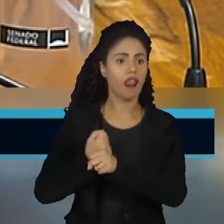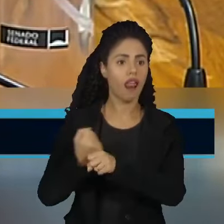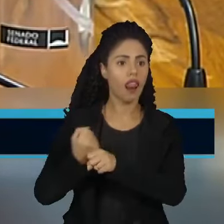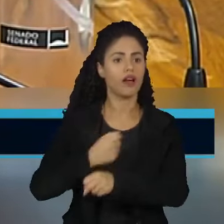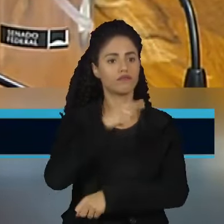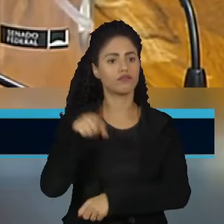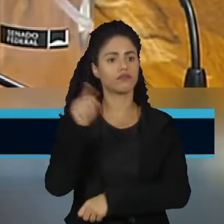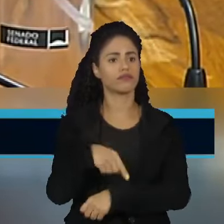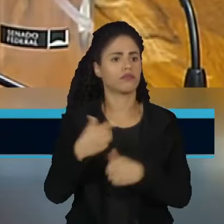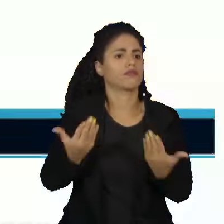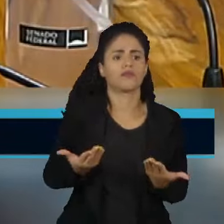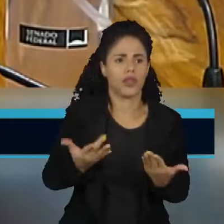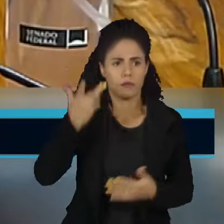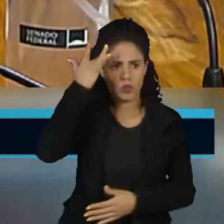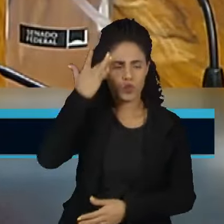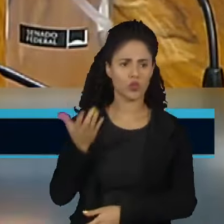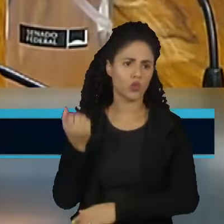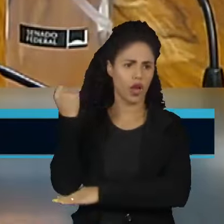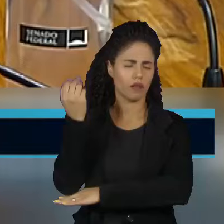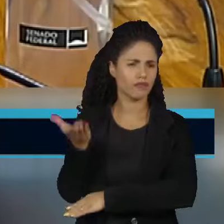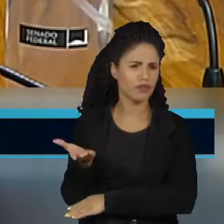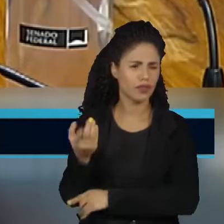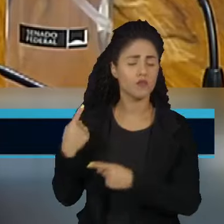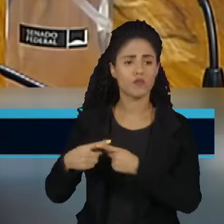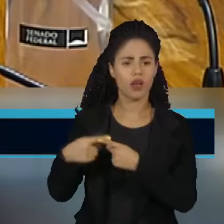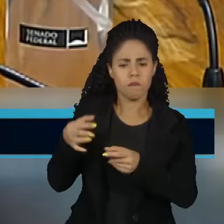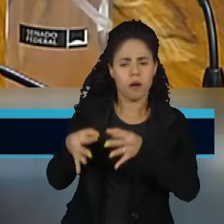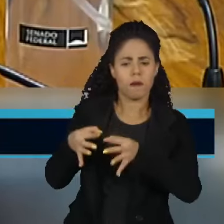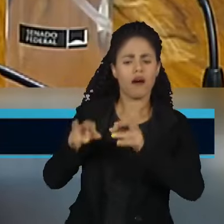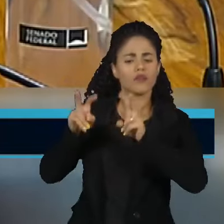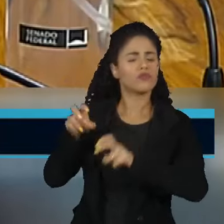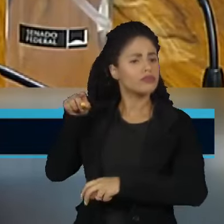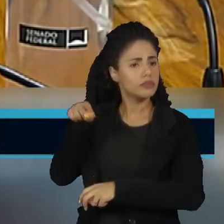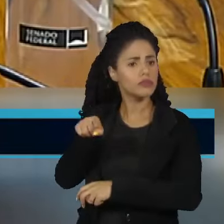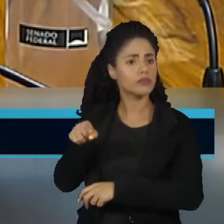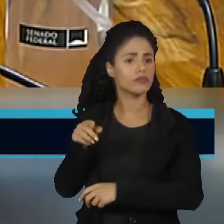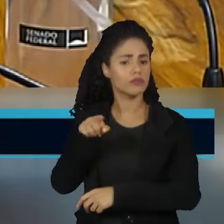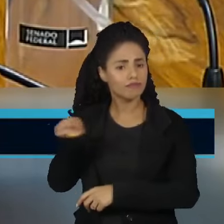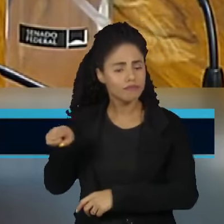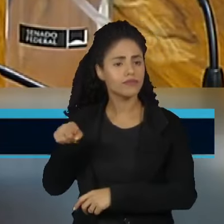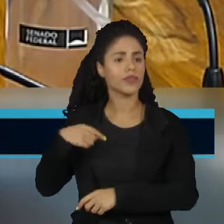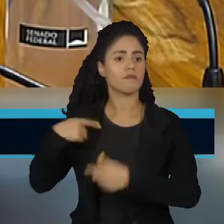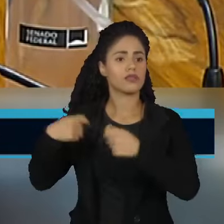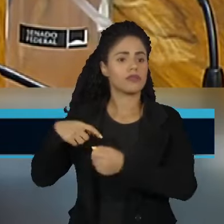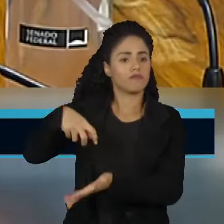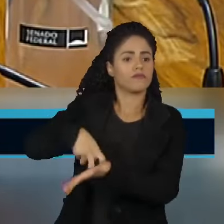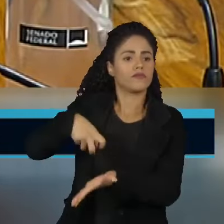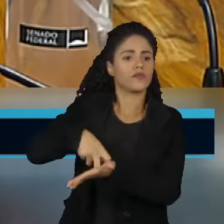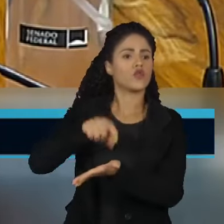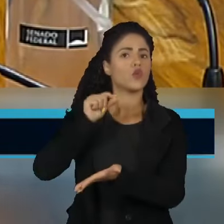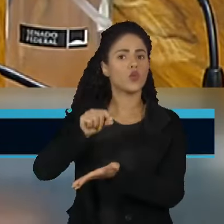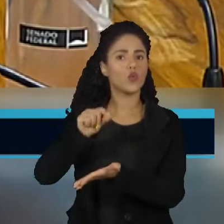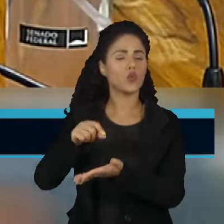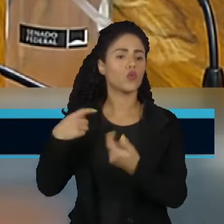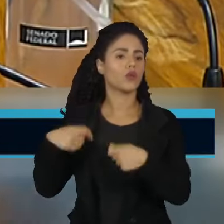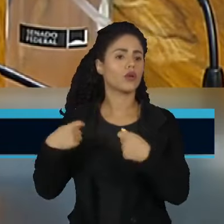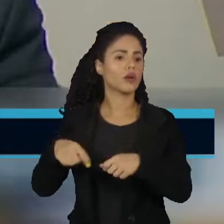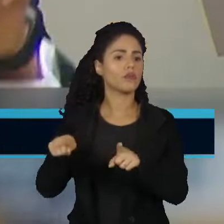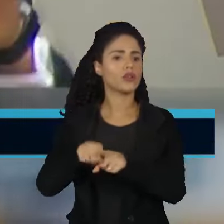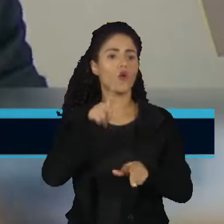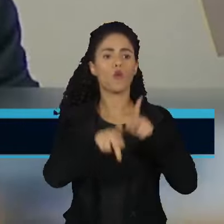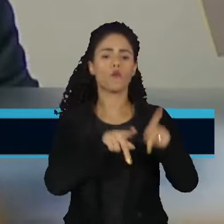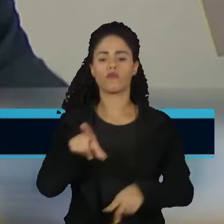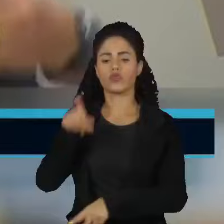inelegíveis. Isso é muito grave. O julgamento maior a que ele deve ser submetido é a vontade do